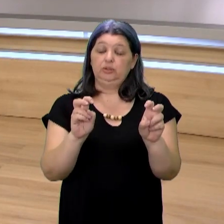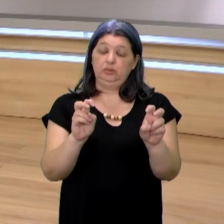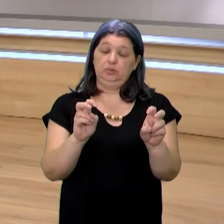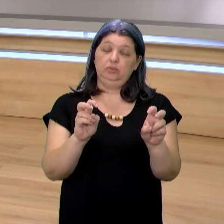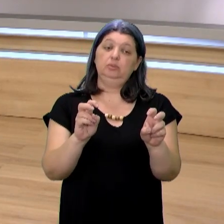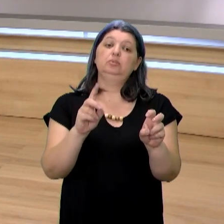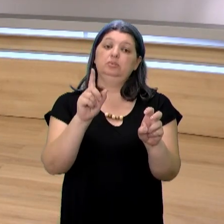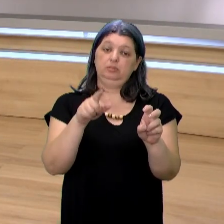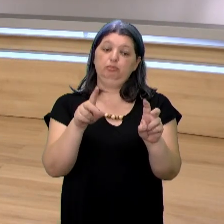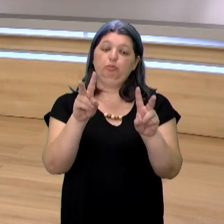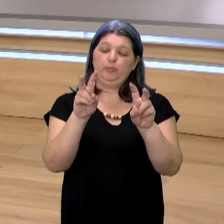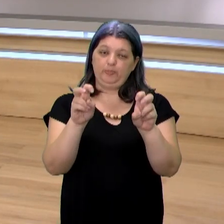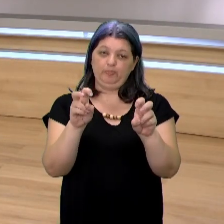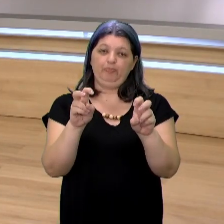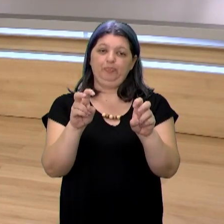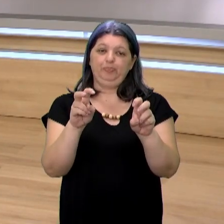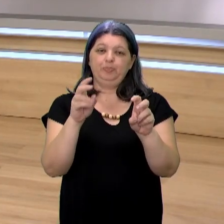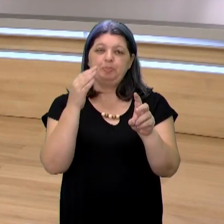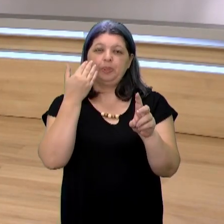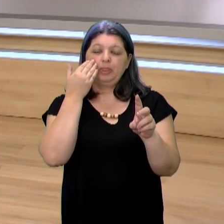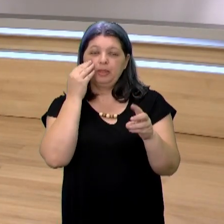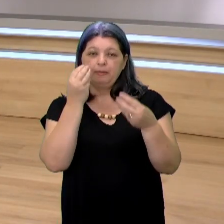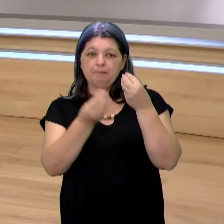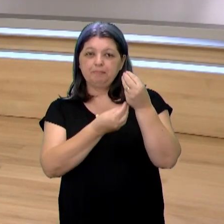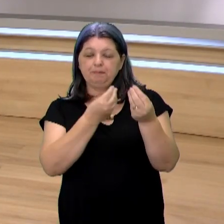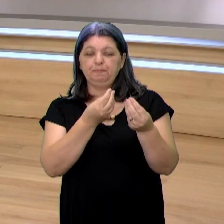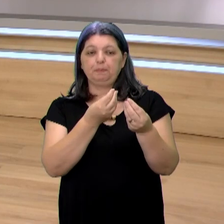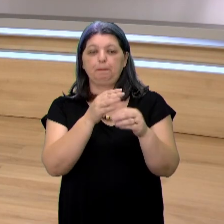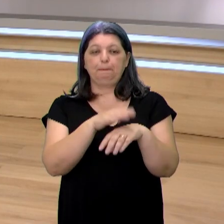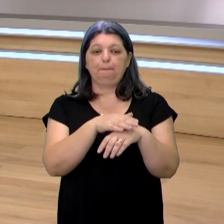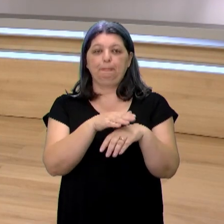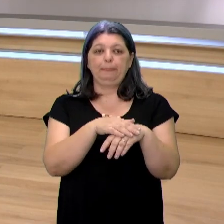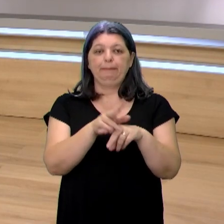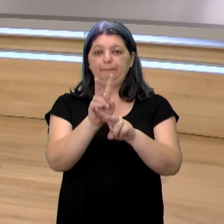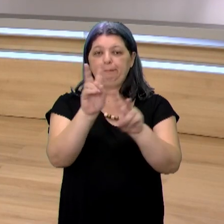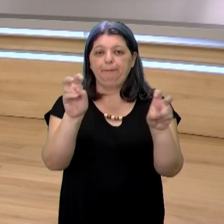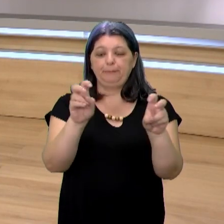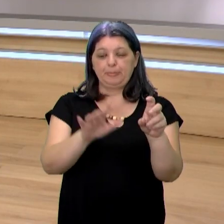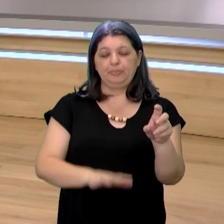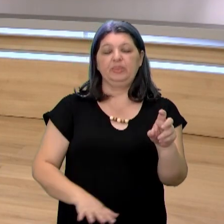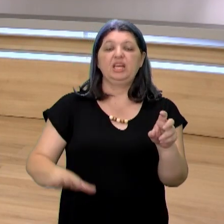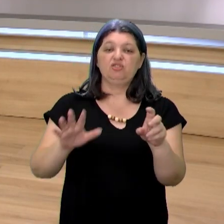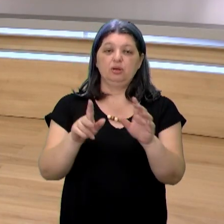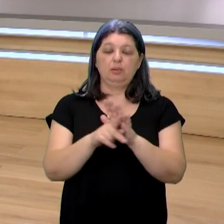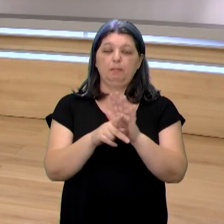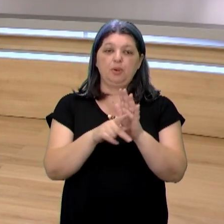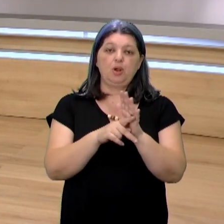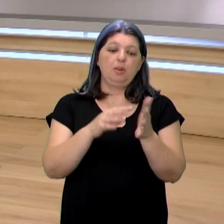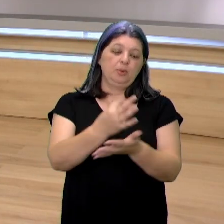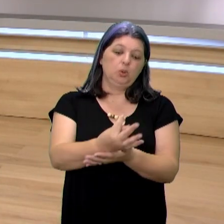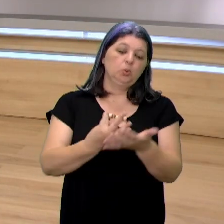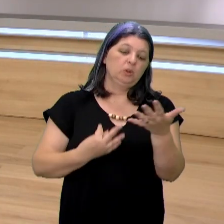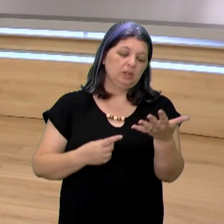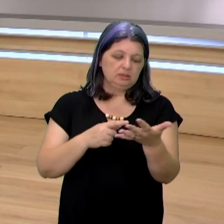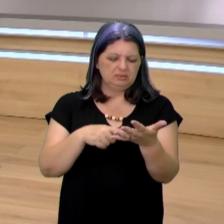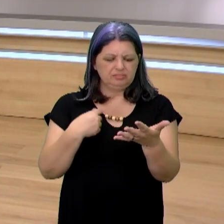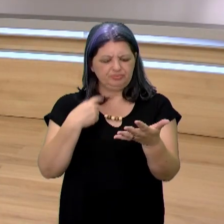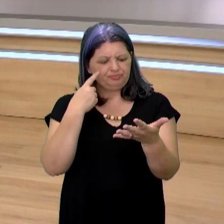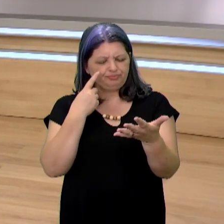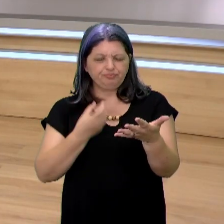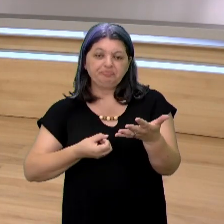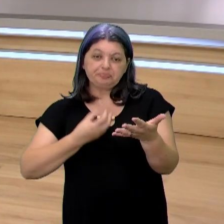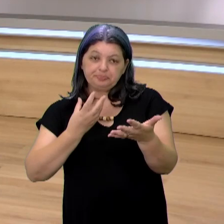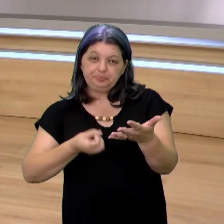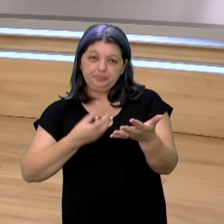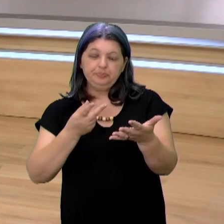principalmente nesse tipo de texto, traduz o que é o assunto geral do texto. Às vezes, por exemplo, professor, mas eu estou lendo uma poesia,